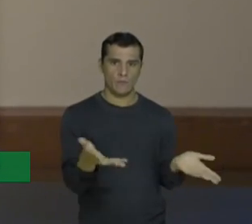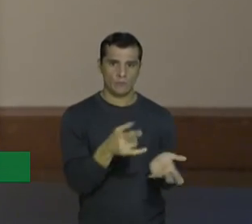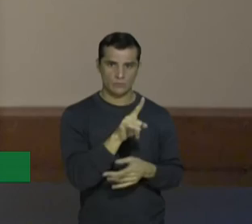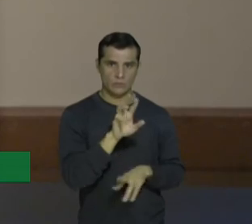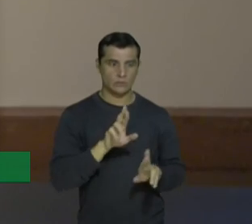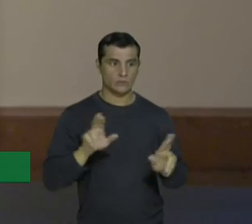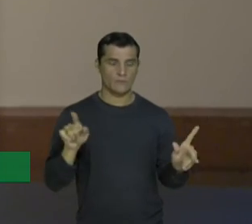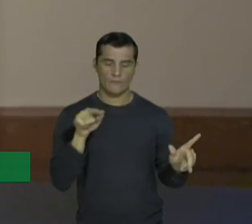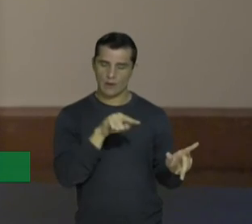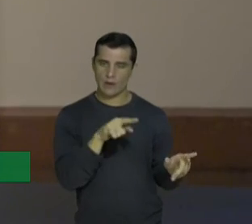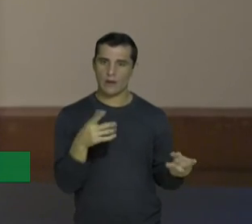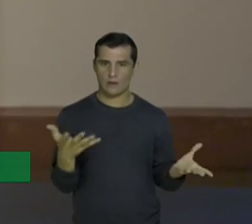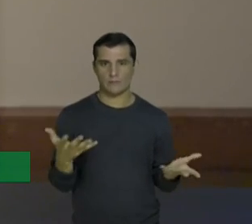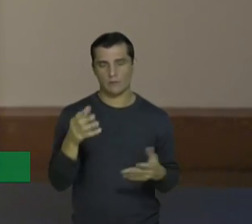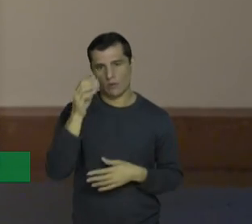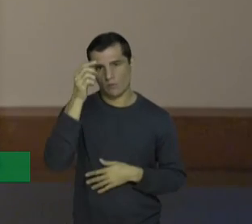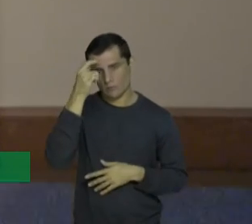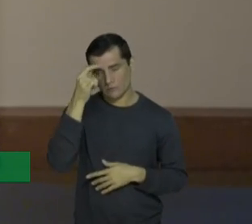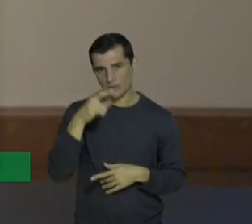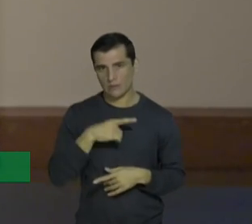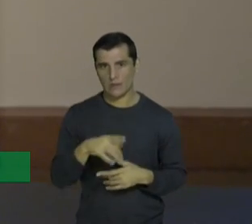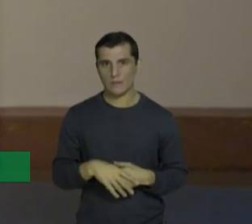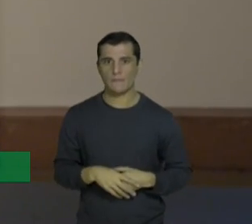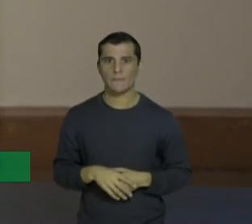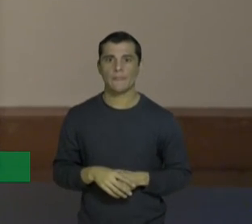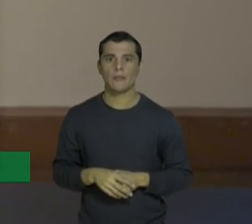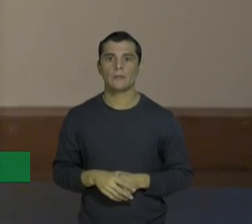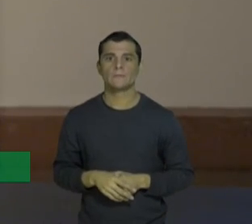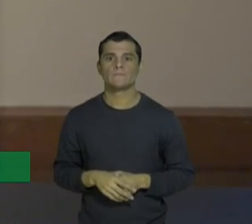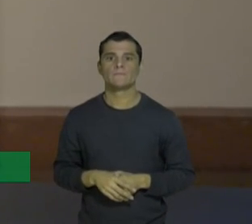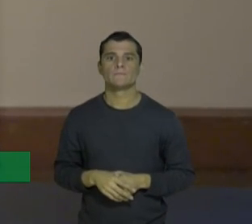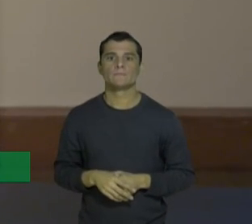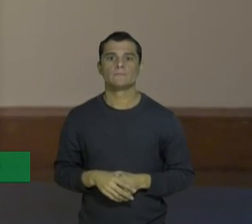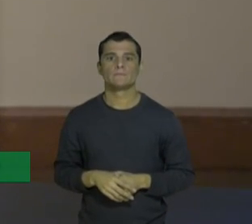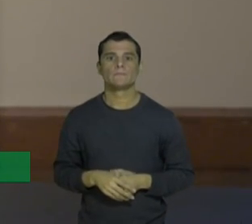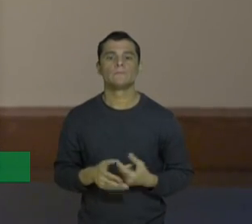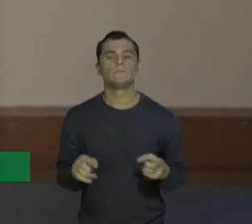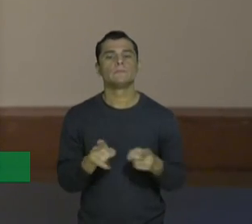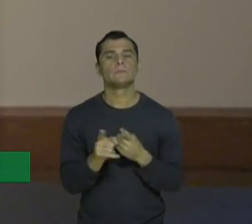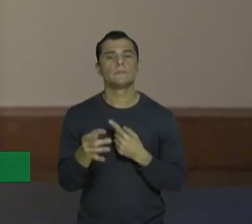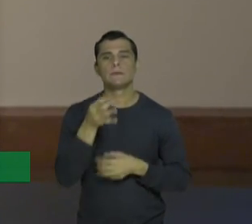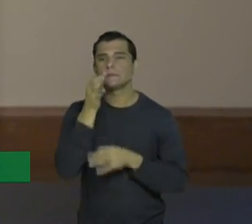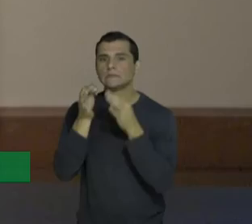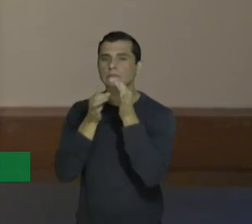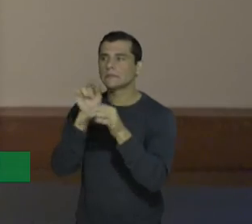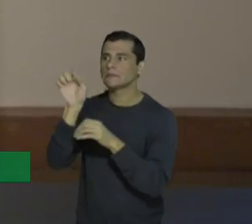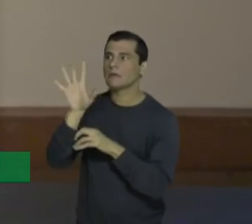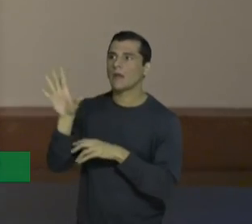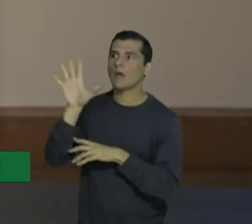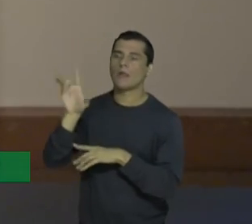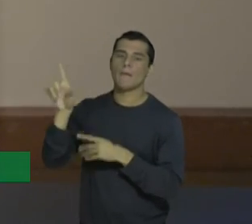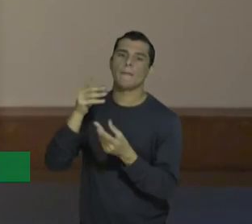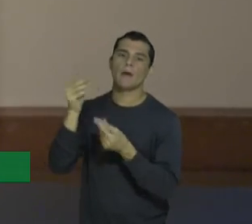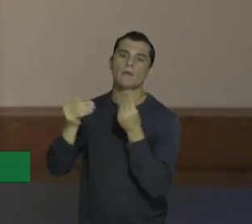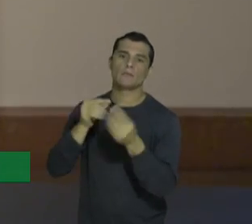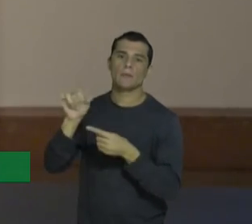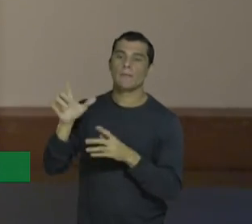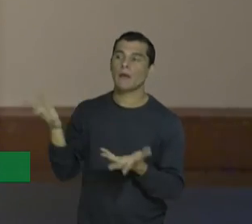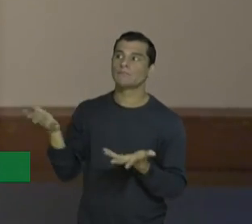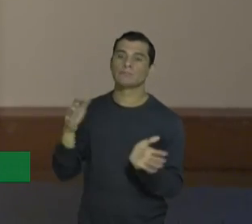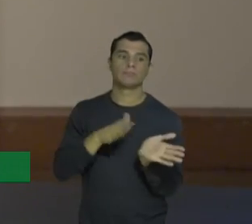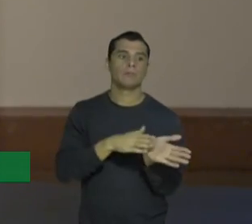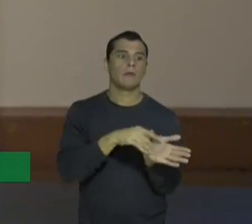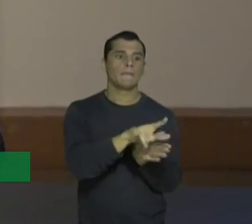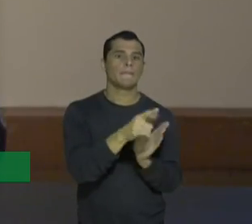completamente diferente né também em termos de criticar os europeus né de exigirem a preservação da da